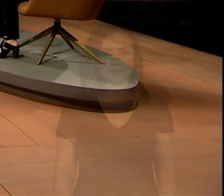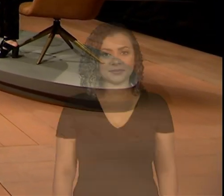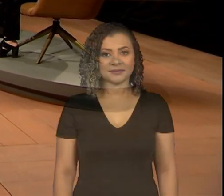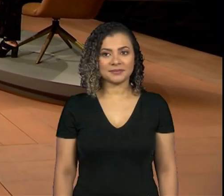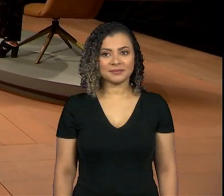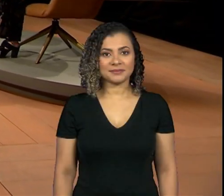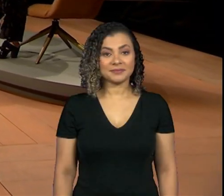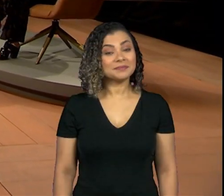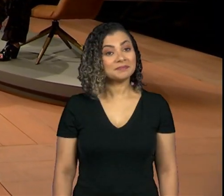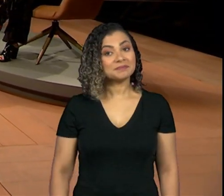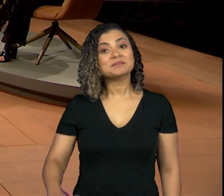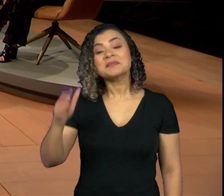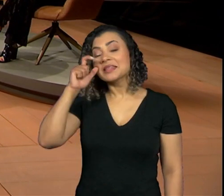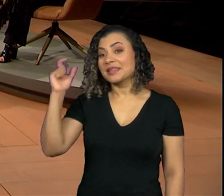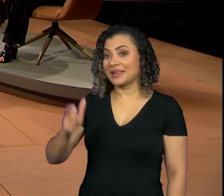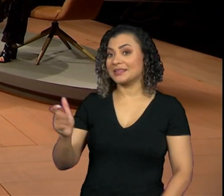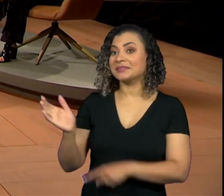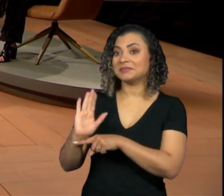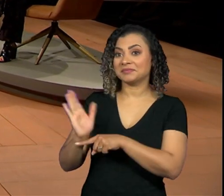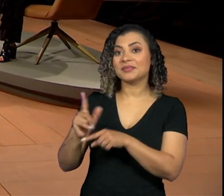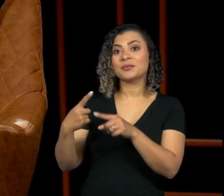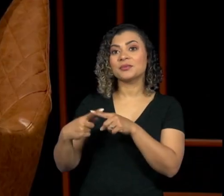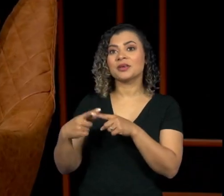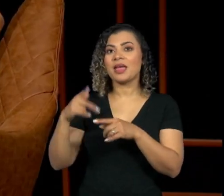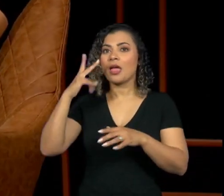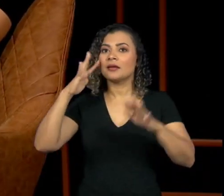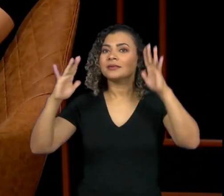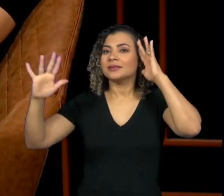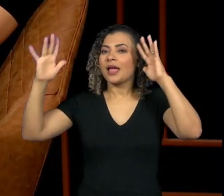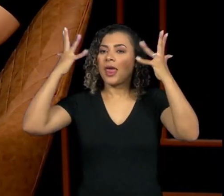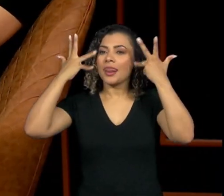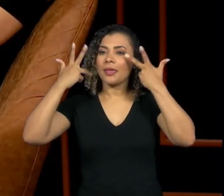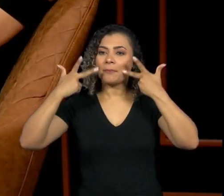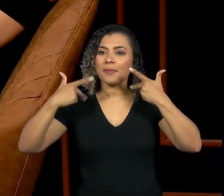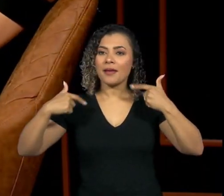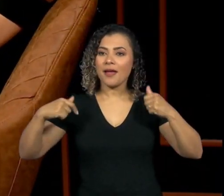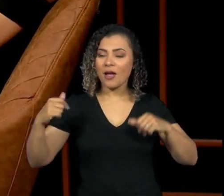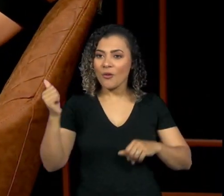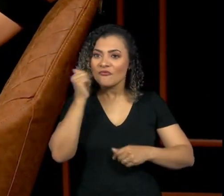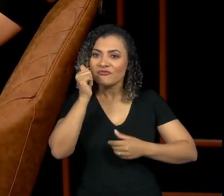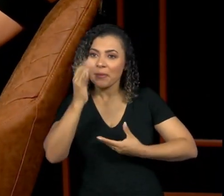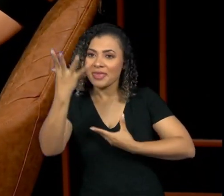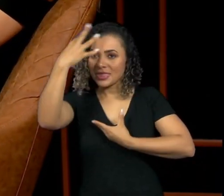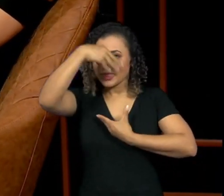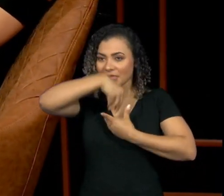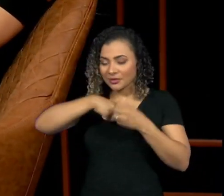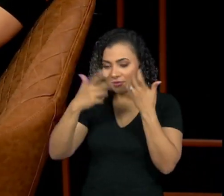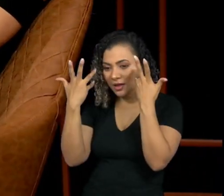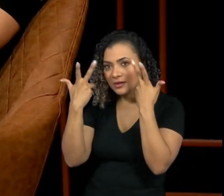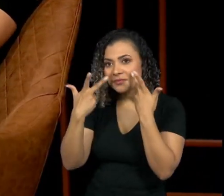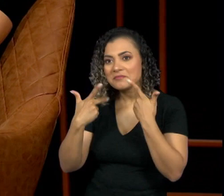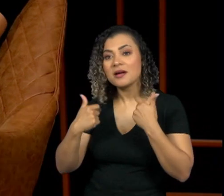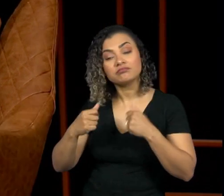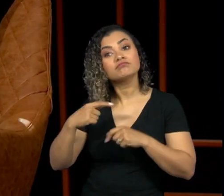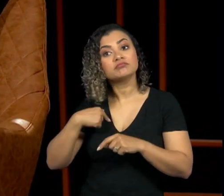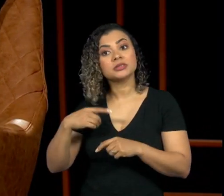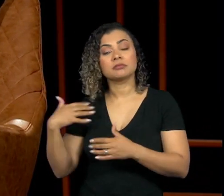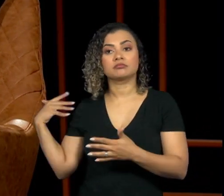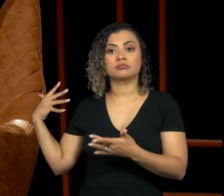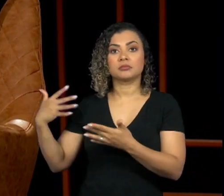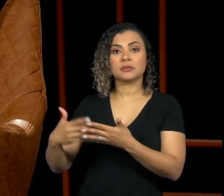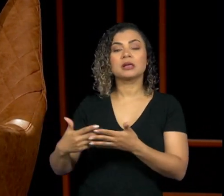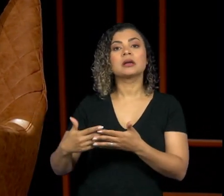Esse clipe é muito interessante, bastante animalesco, um animalesco feminino, tem alguns anos já, na